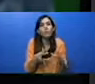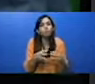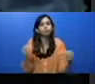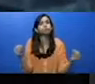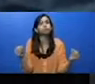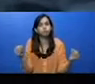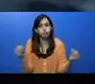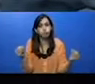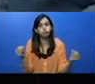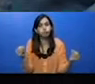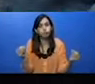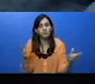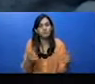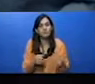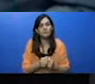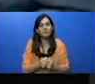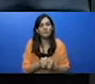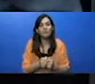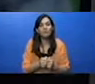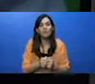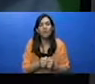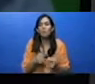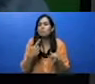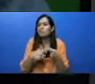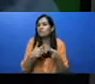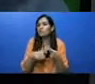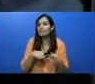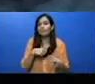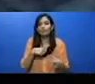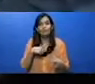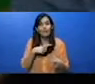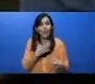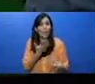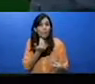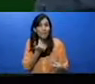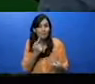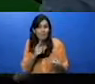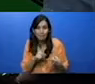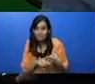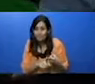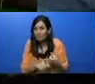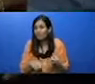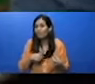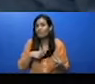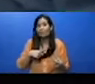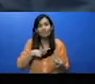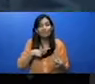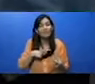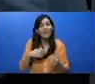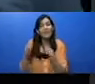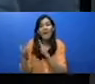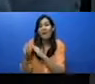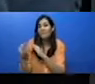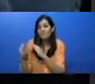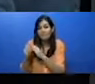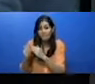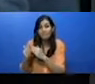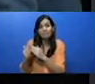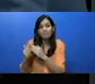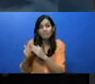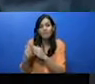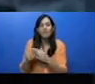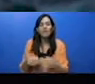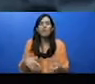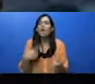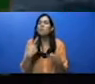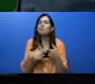os animais ficam sem alimento e sem abrigo, tá? Que um dos motivos para isso estar acontecendo